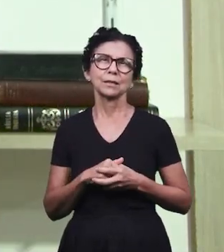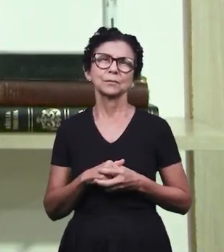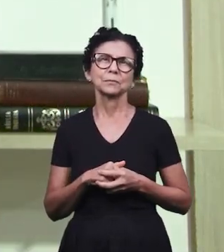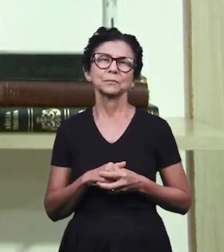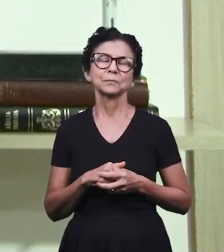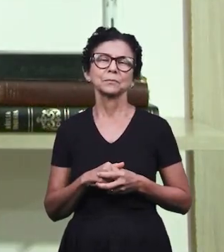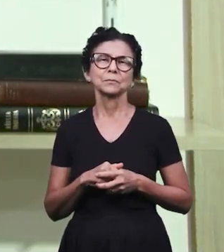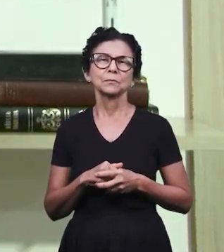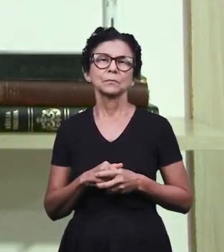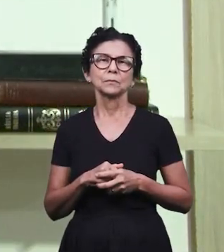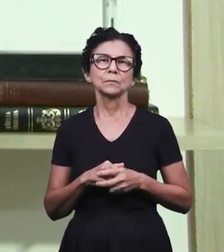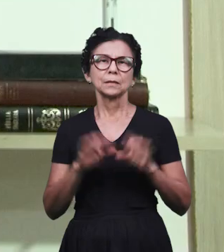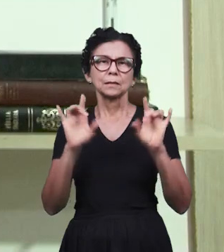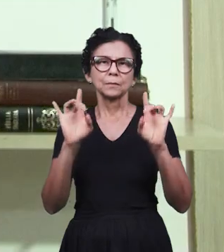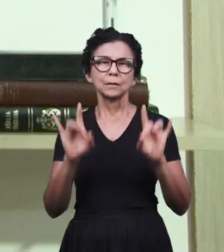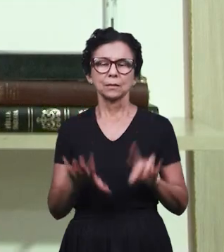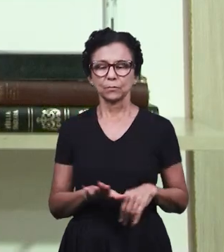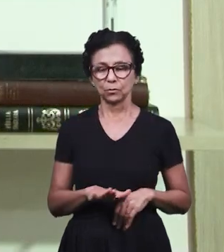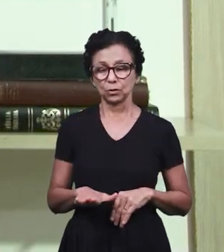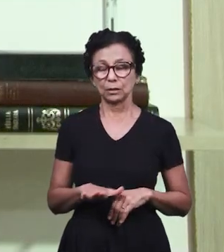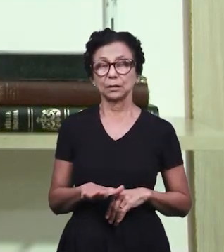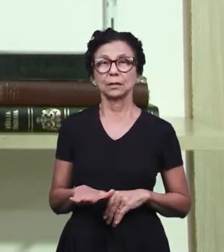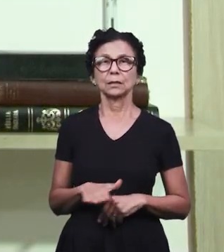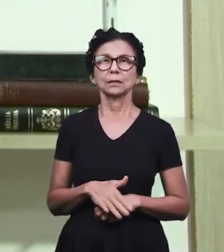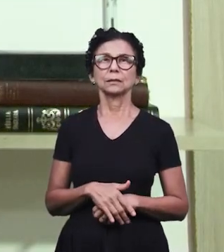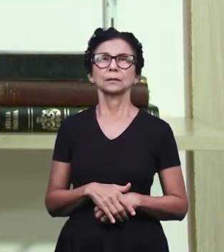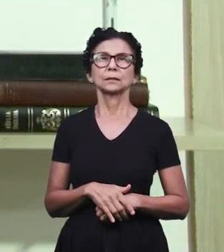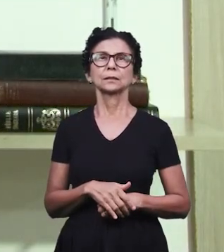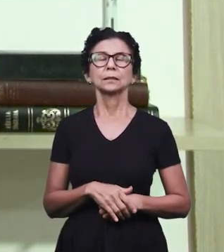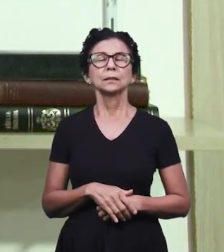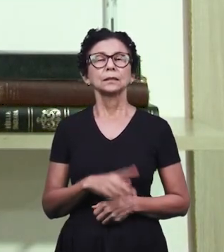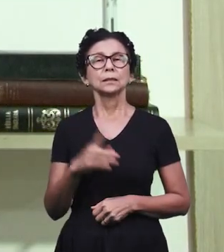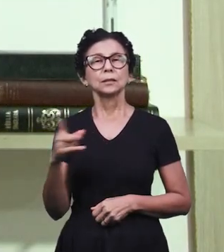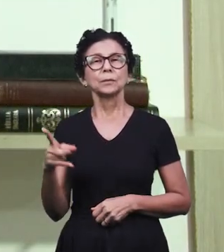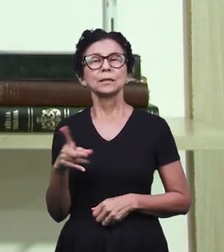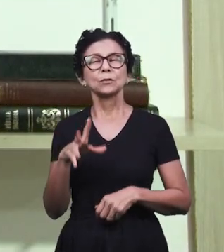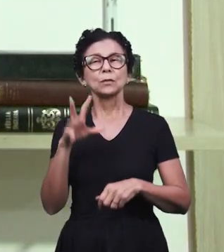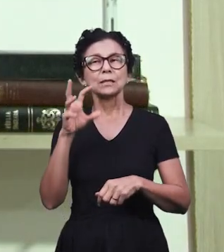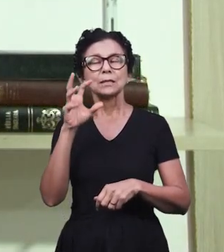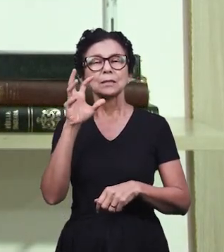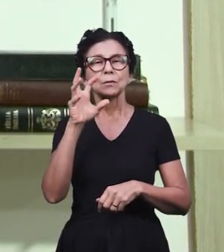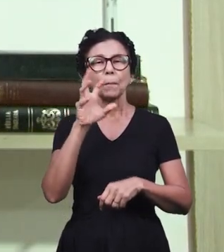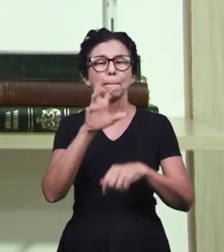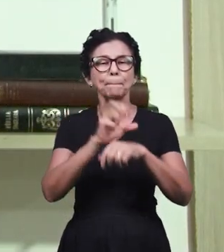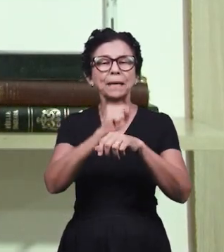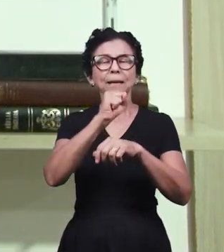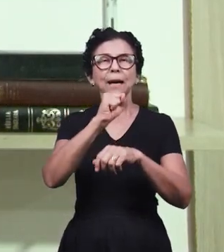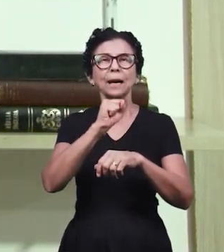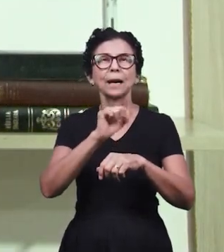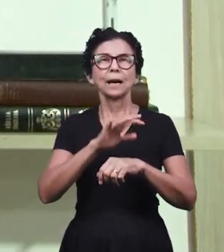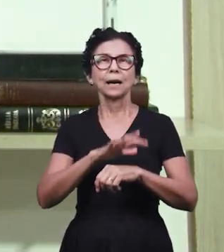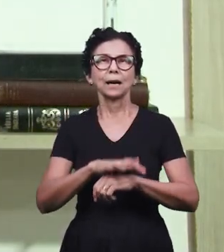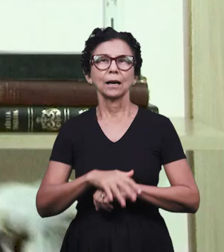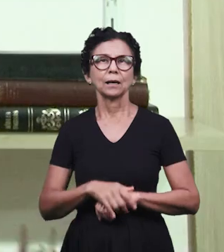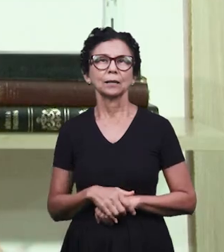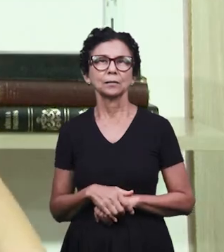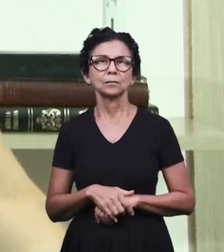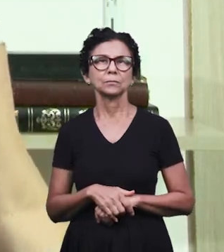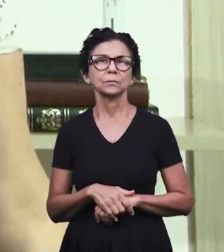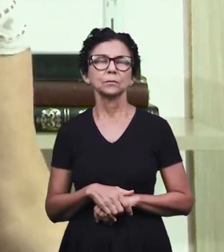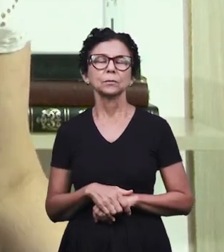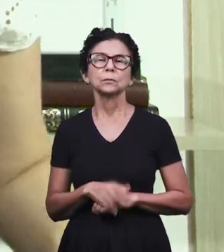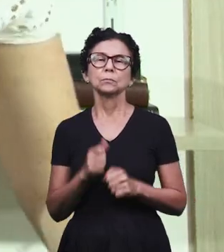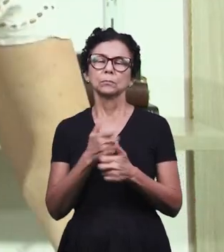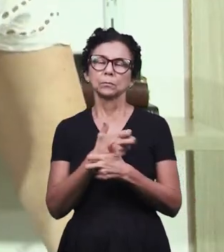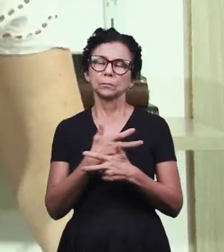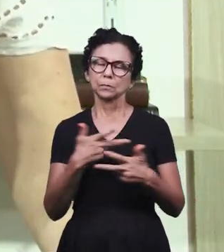algo, para trazer um ensino mais concreto, trazer as juntas de bois. Então, são coisas